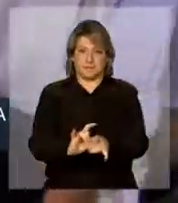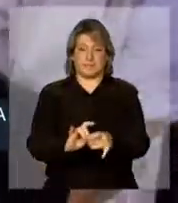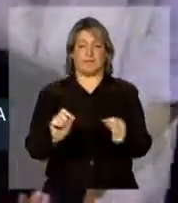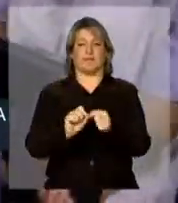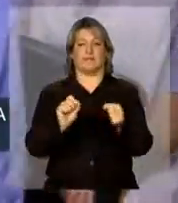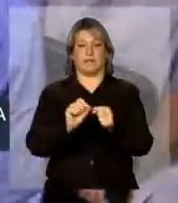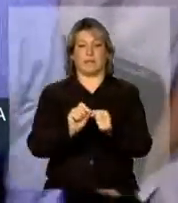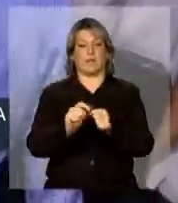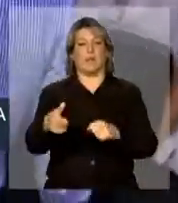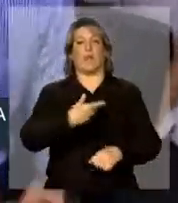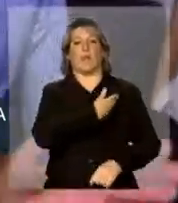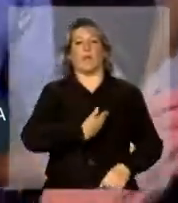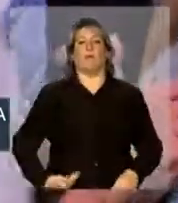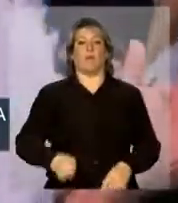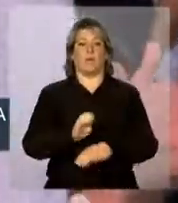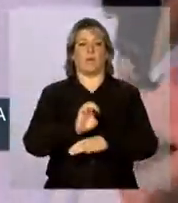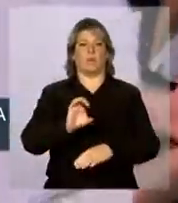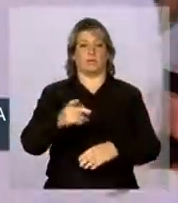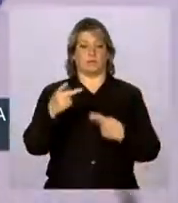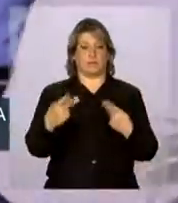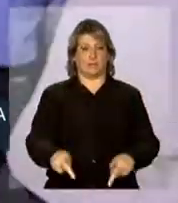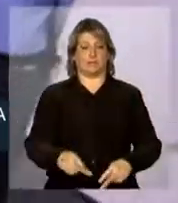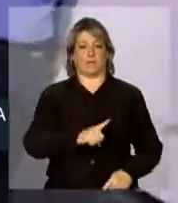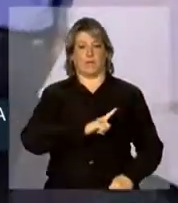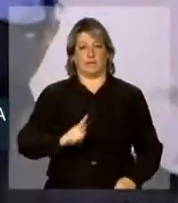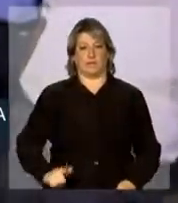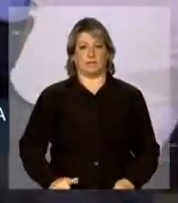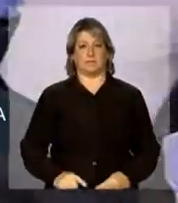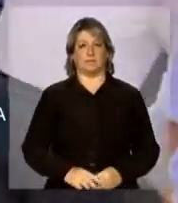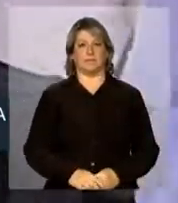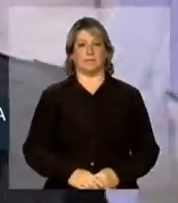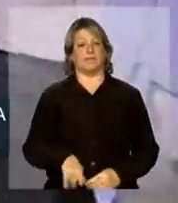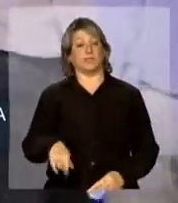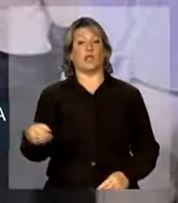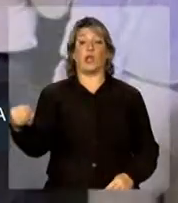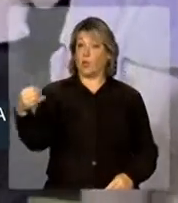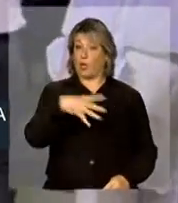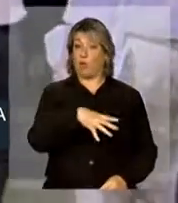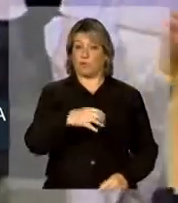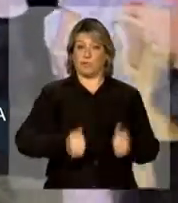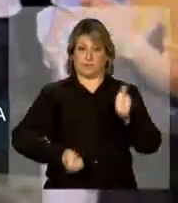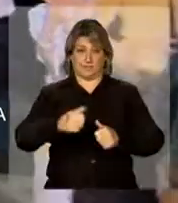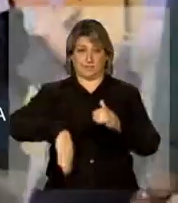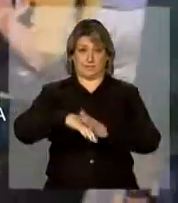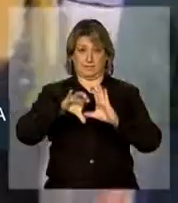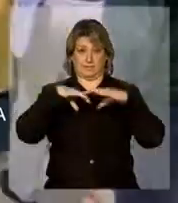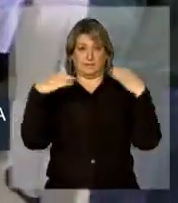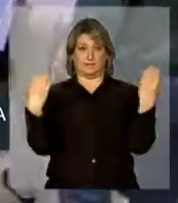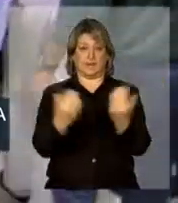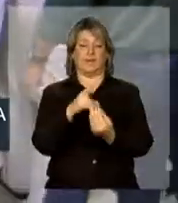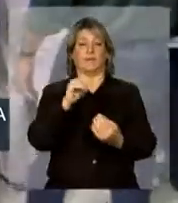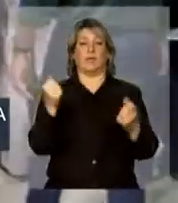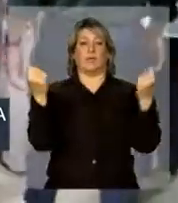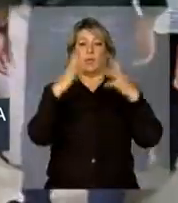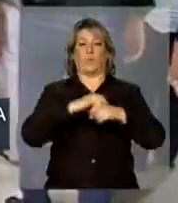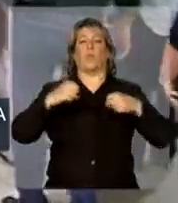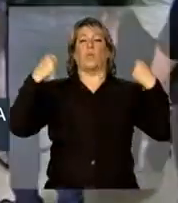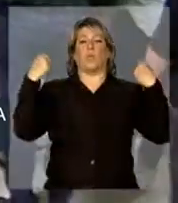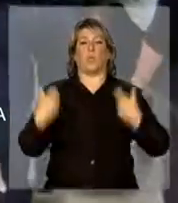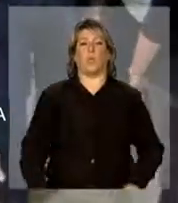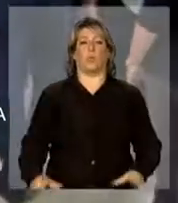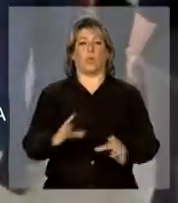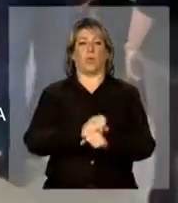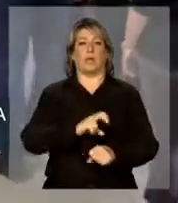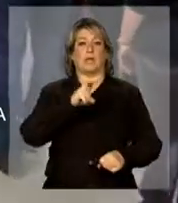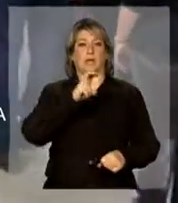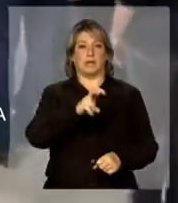firmada pelo governo do estado o novo Castelão ele vai ele vai custar ao todo